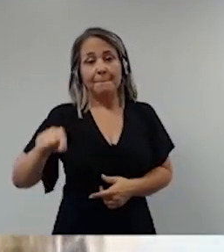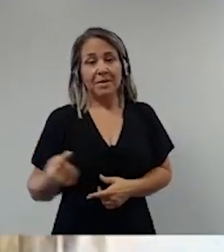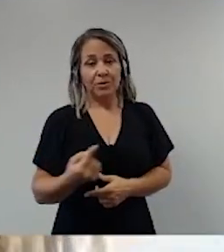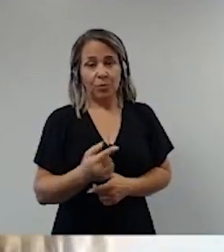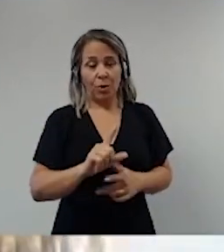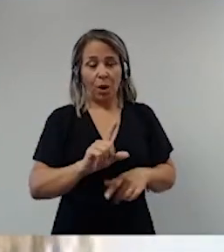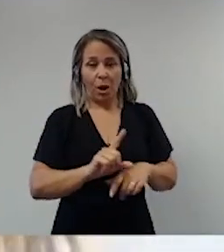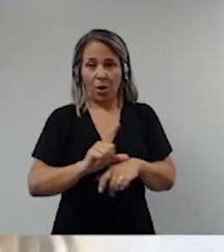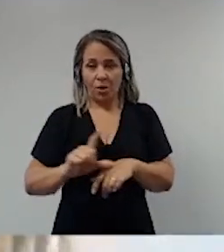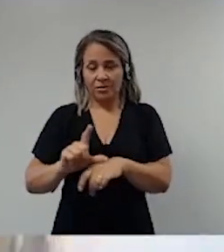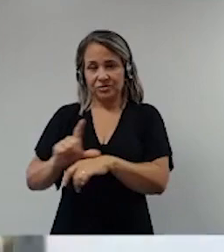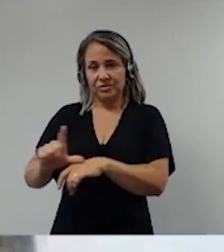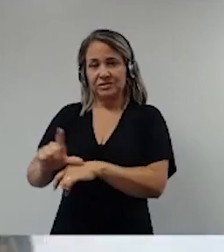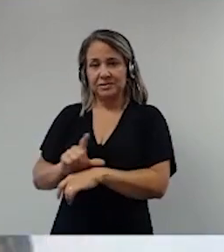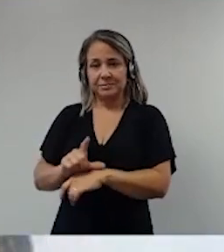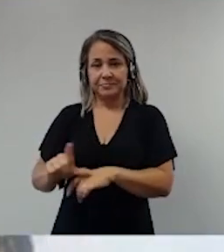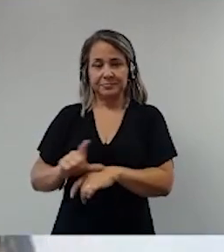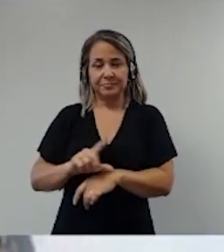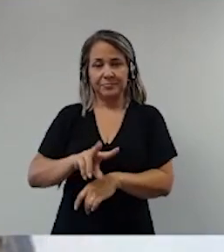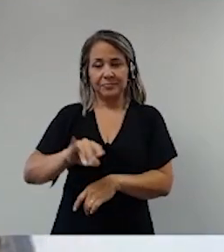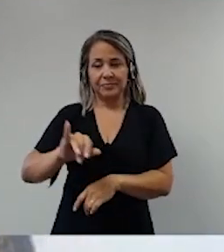hoje possui mais de 1.000 lojas,